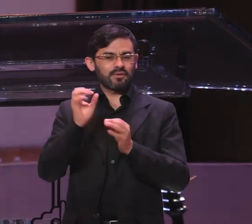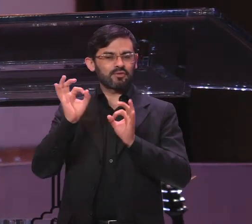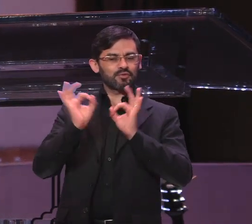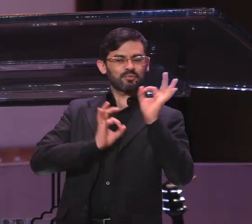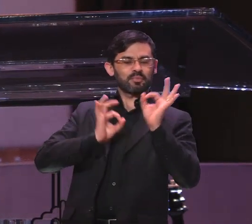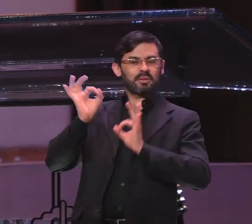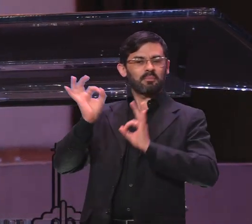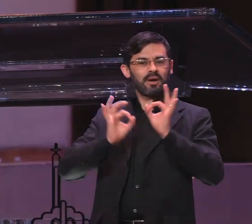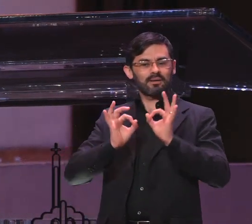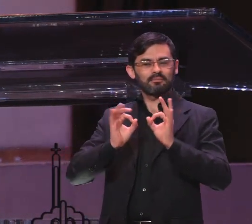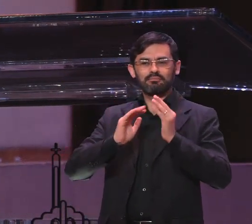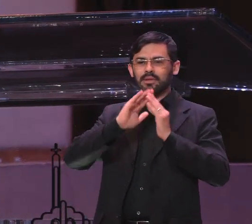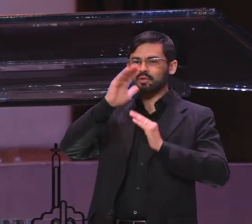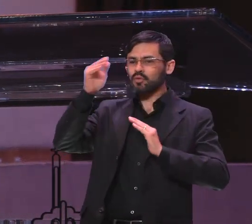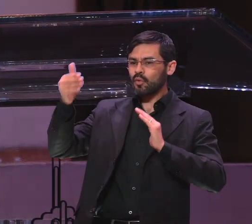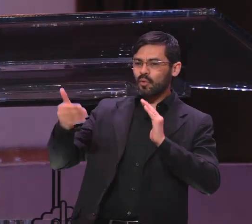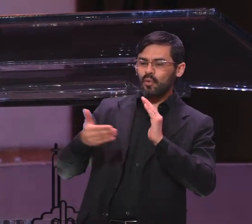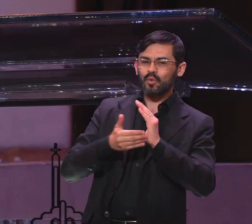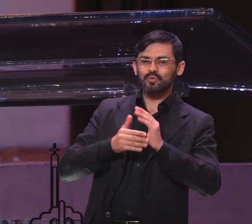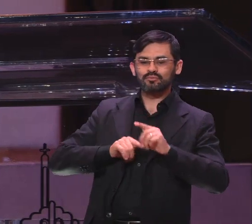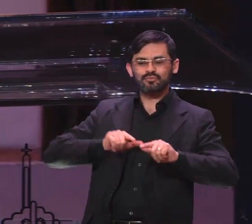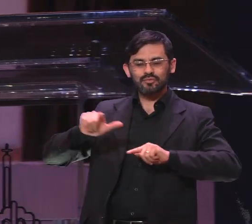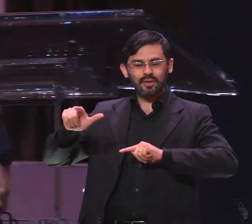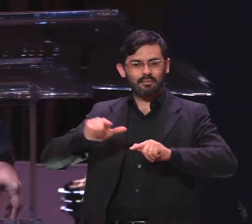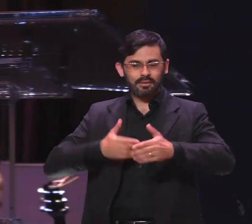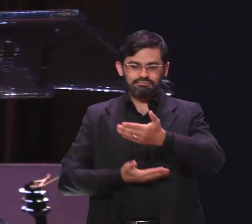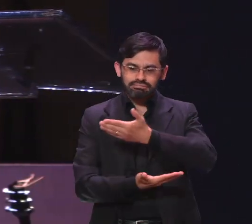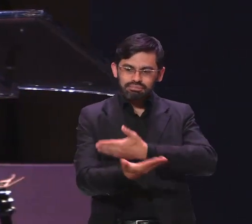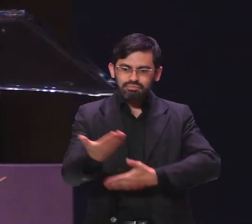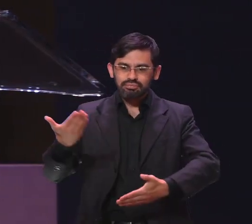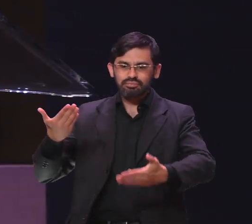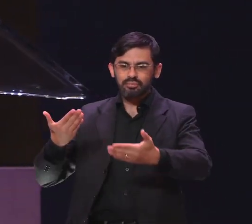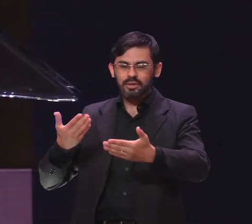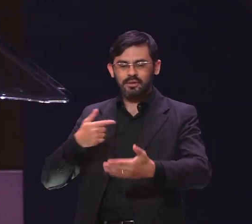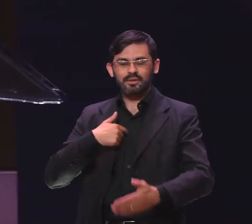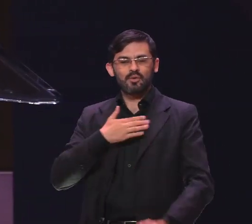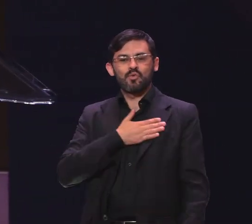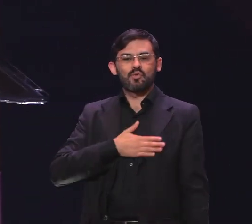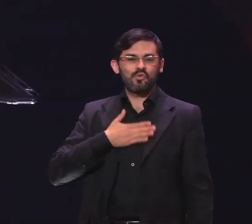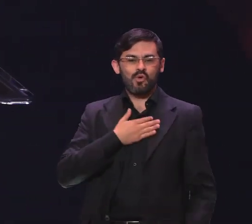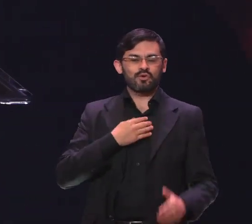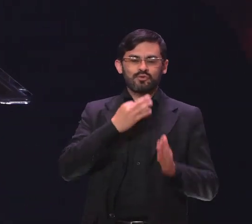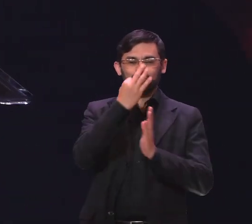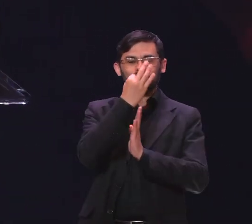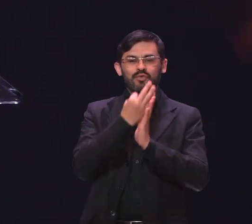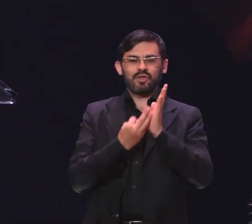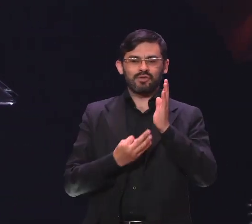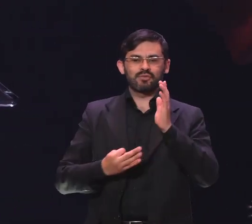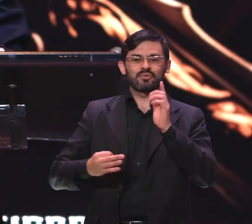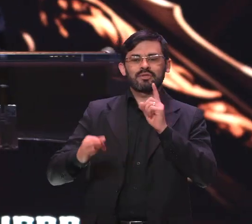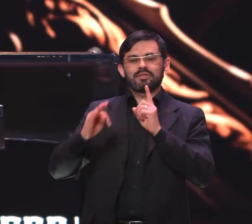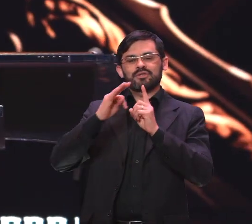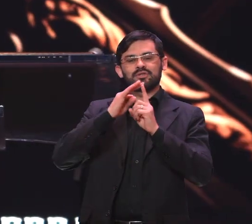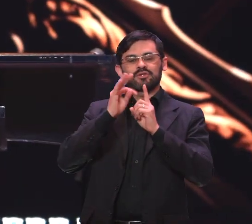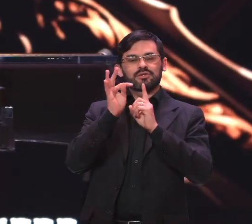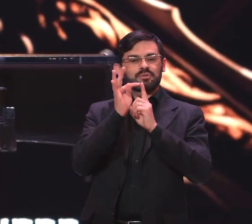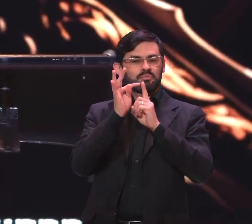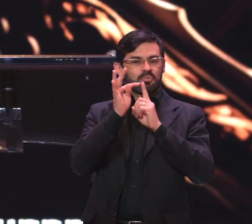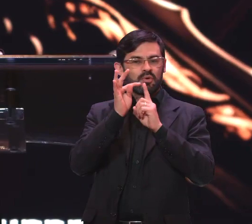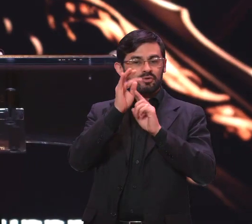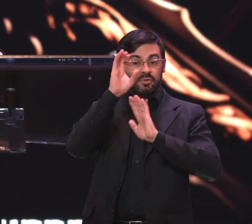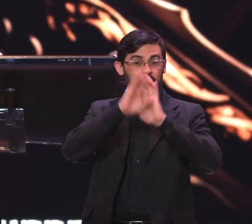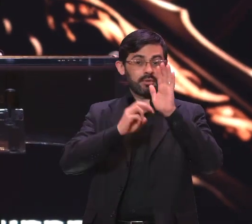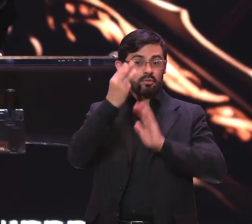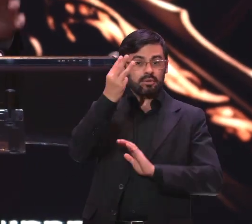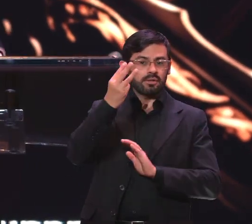toda boa obra. Eu gosto de Timóteo, quando ele vai dizer no capítulo 3,